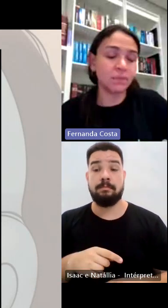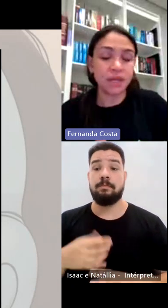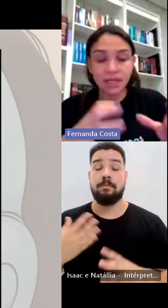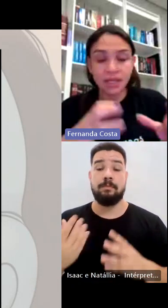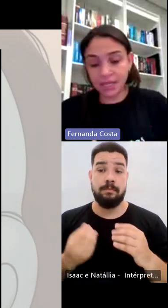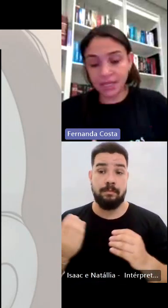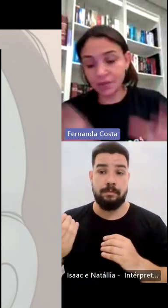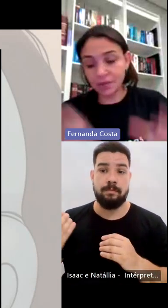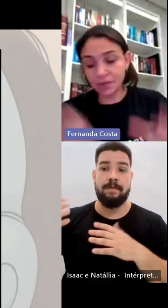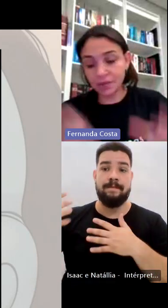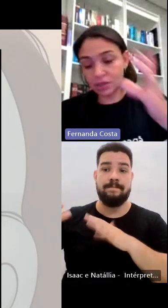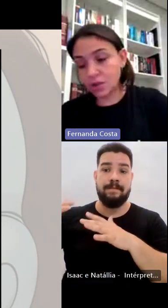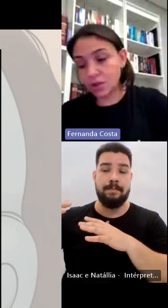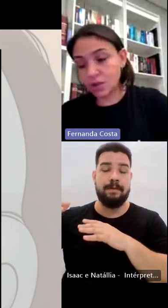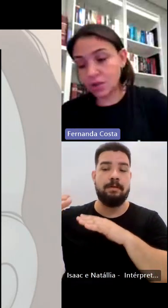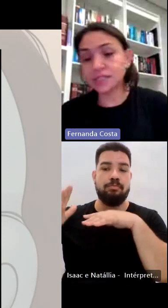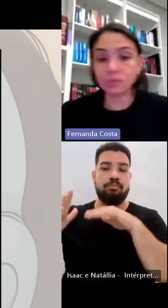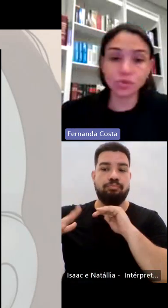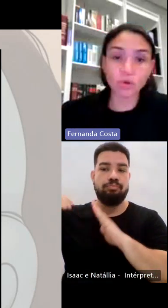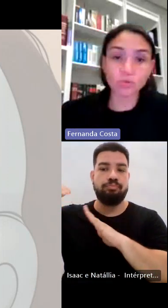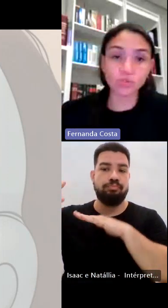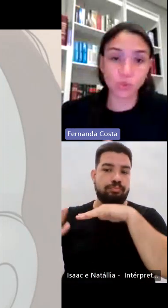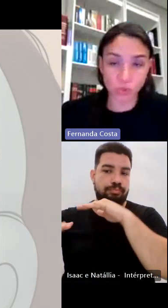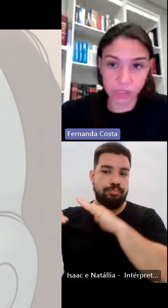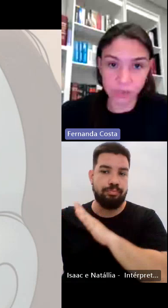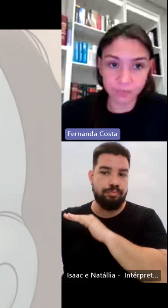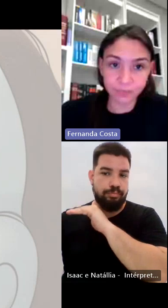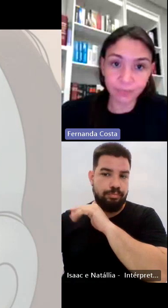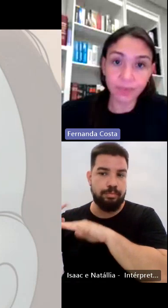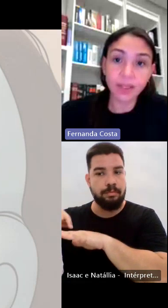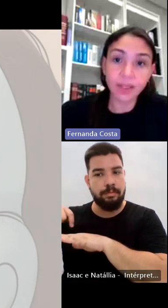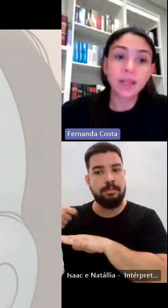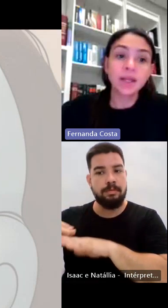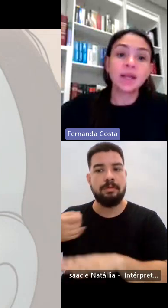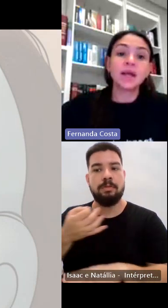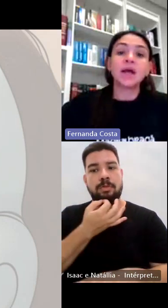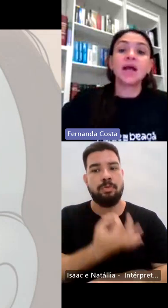vibração que nós reconhecemos como sons.